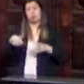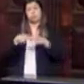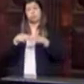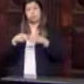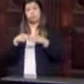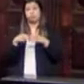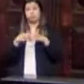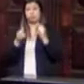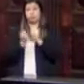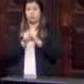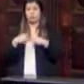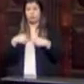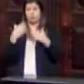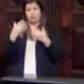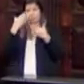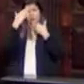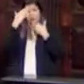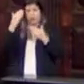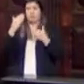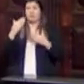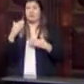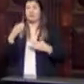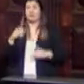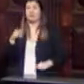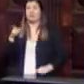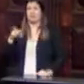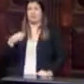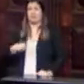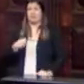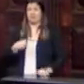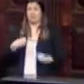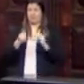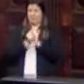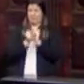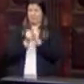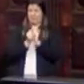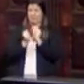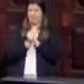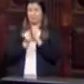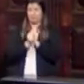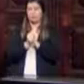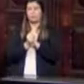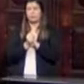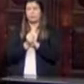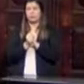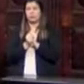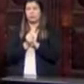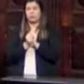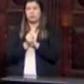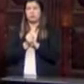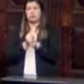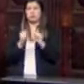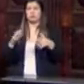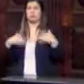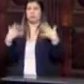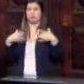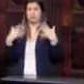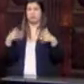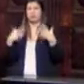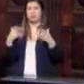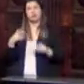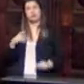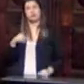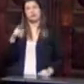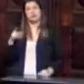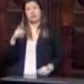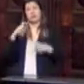quero agradecer aqui de público a parceria qualificada, saudável, enfim, e edificante para nós na Comissão de Economia, com a